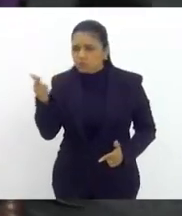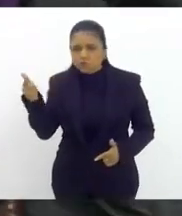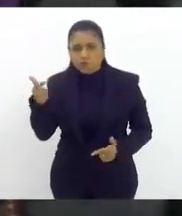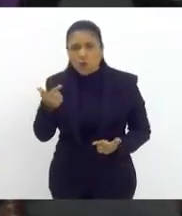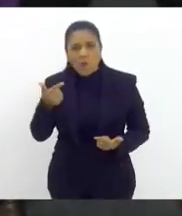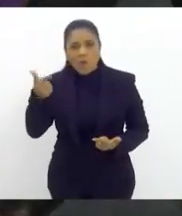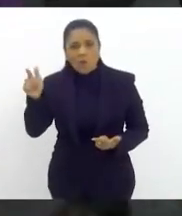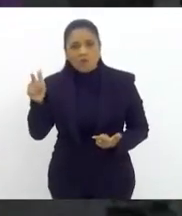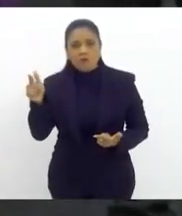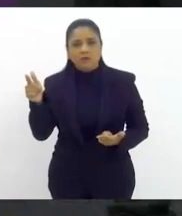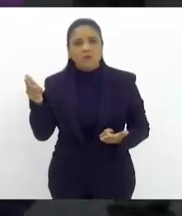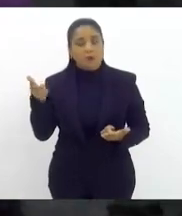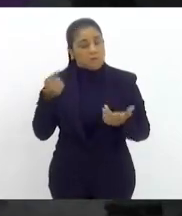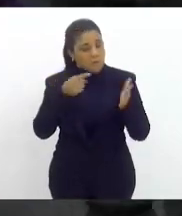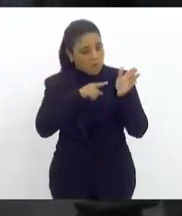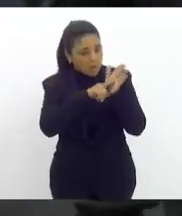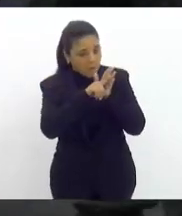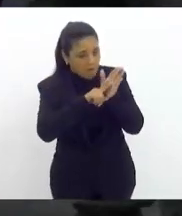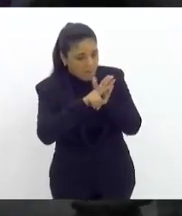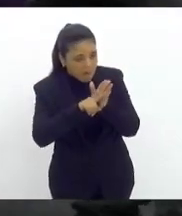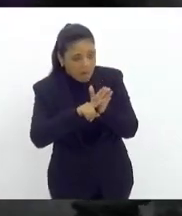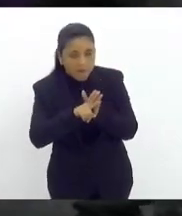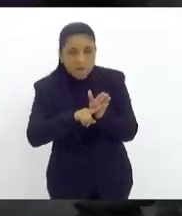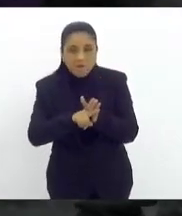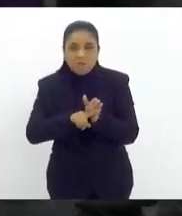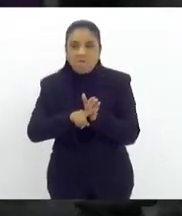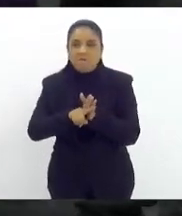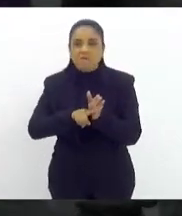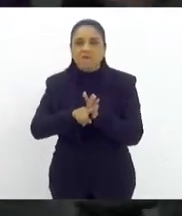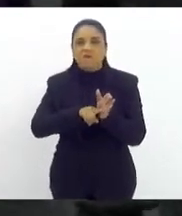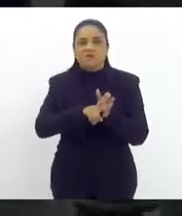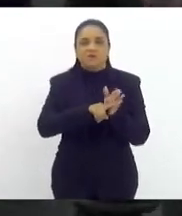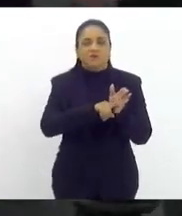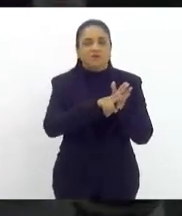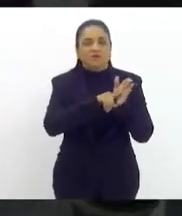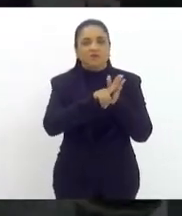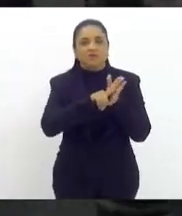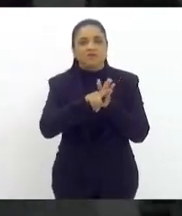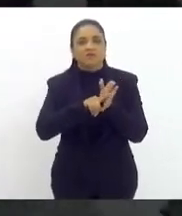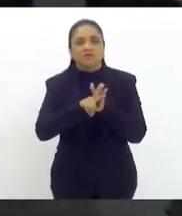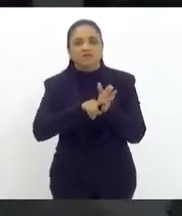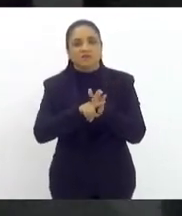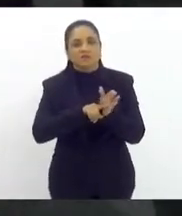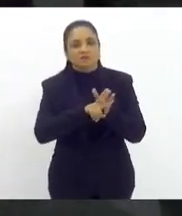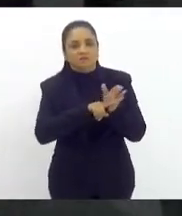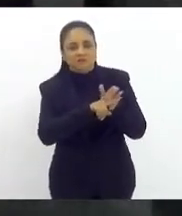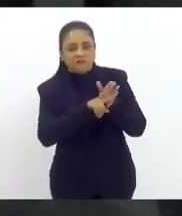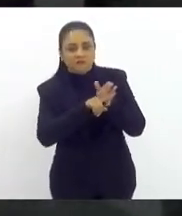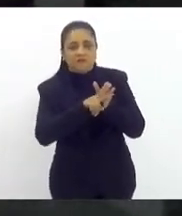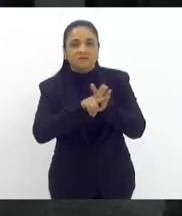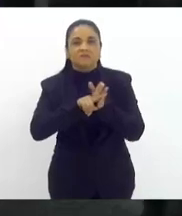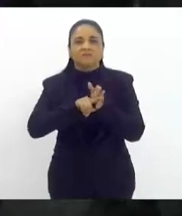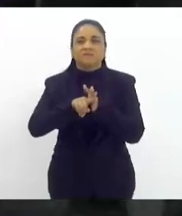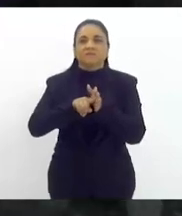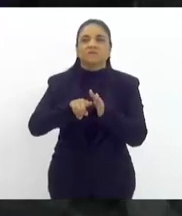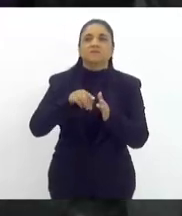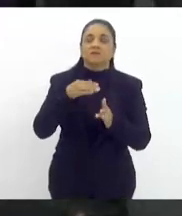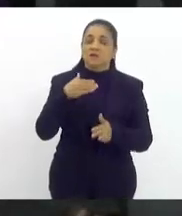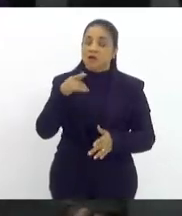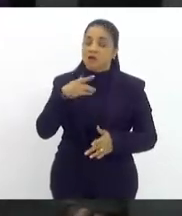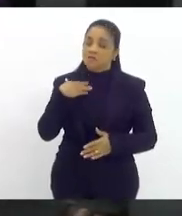Isso deve ser averiguado. Deve ter sido algum descompasso, porque a deputada pediu,